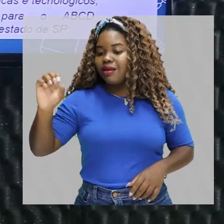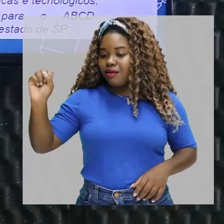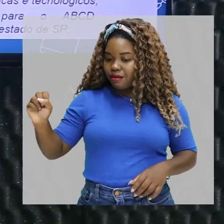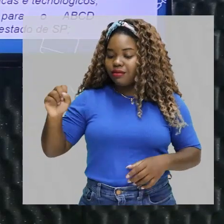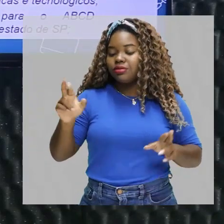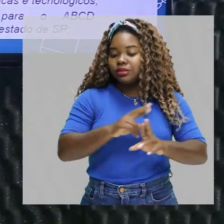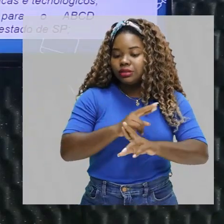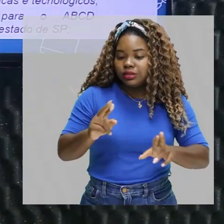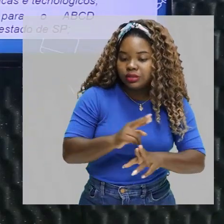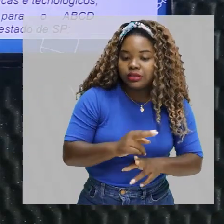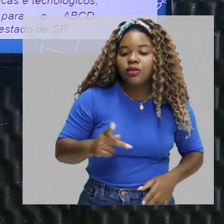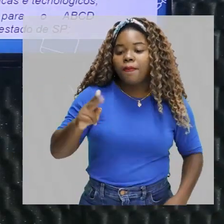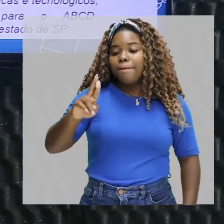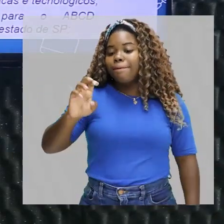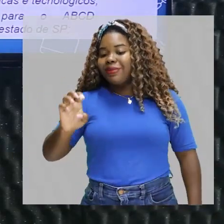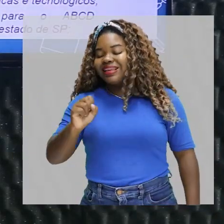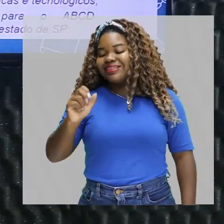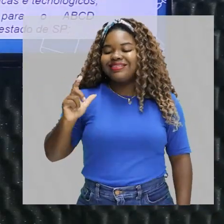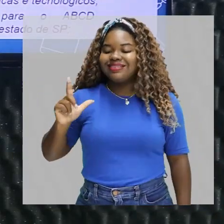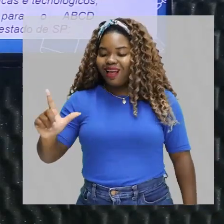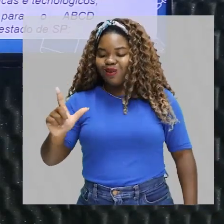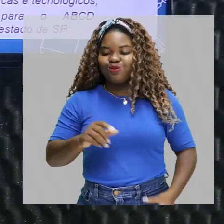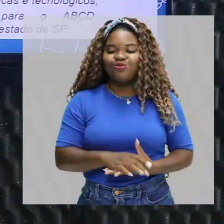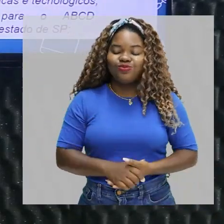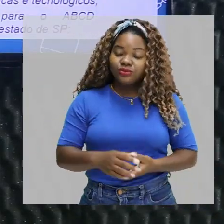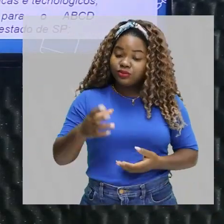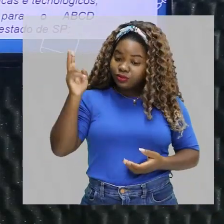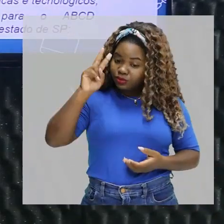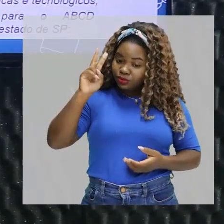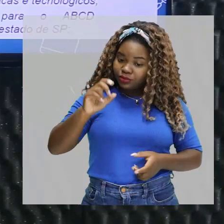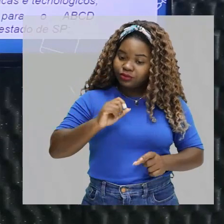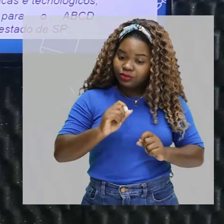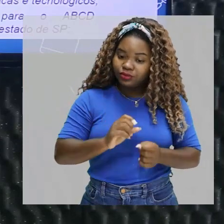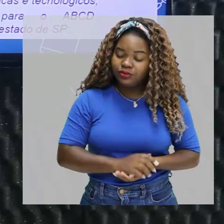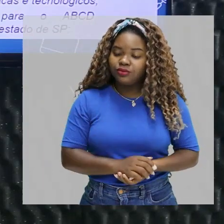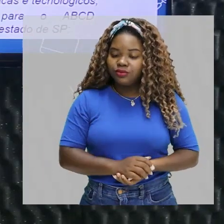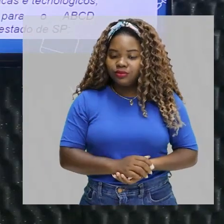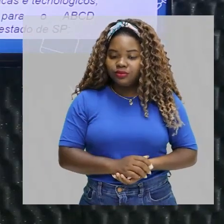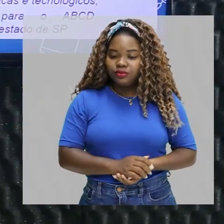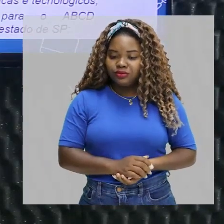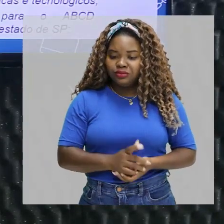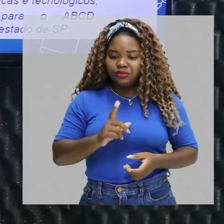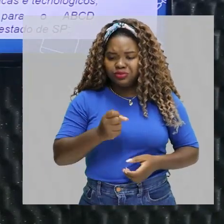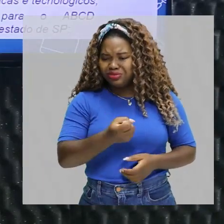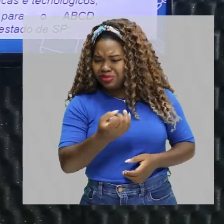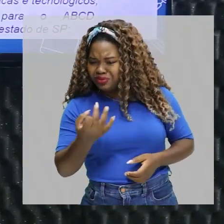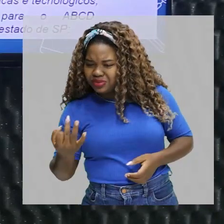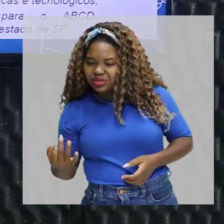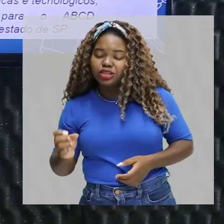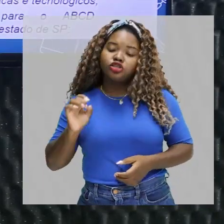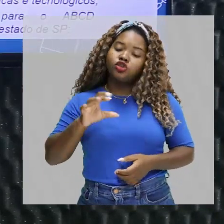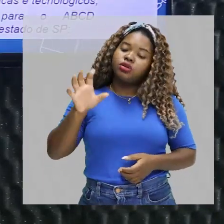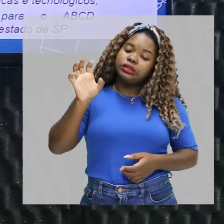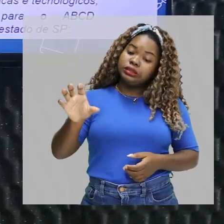relativas reservas do pré-sal galera tá certo Lembrando que as reservas do pré-sal elas vão estar em maior quantidade nessa região Mas